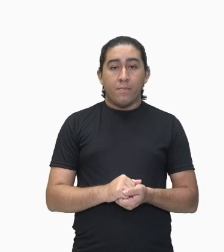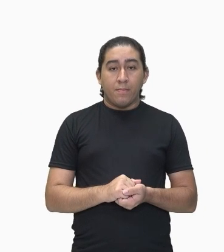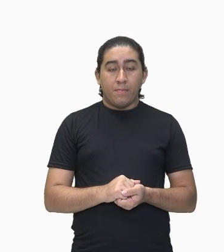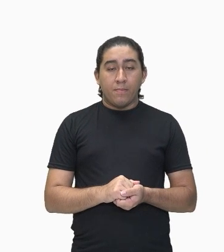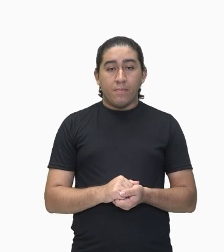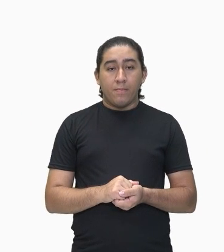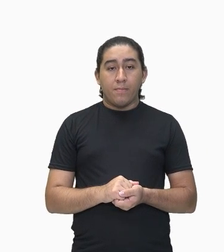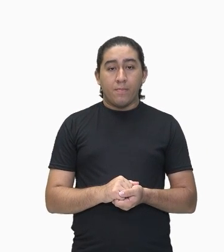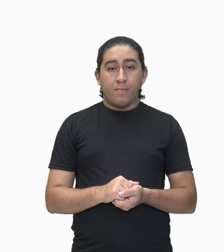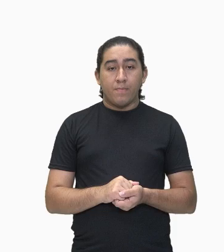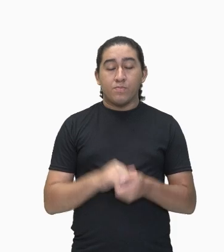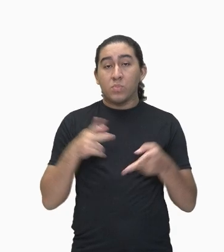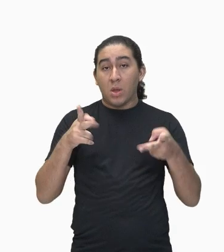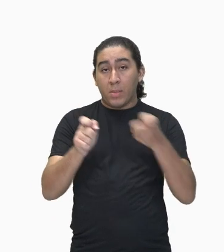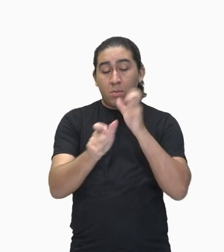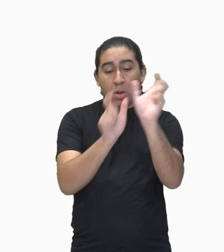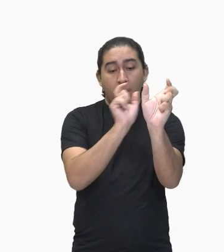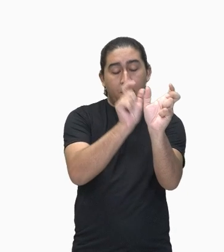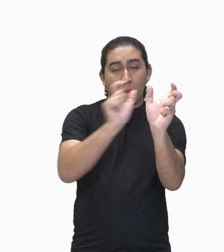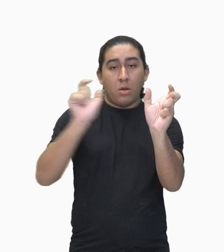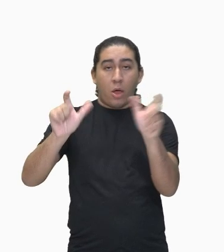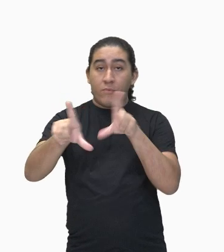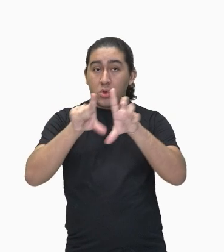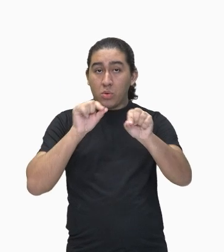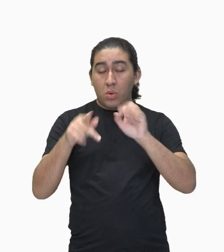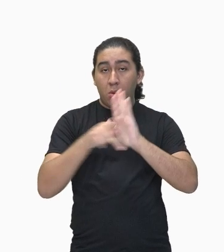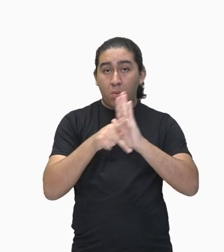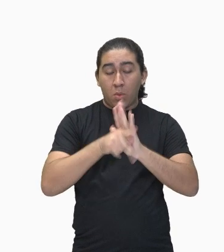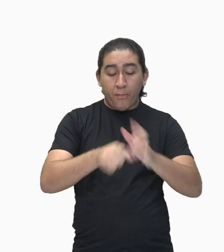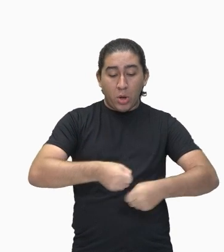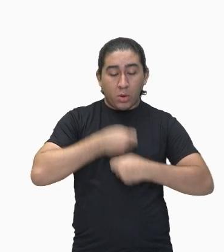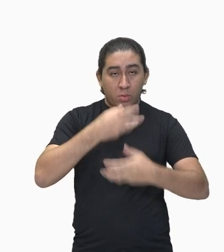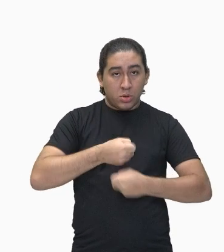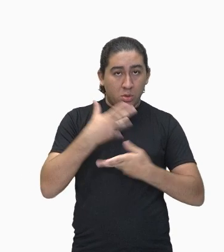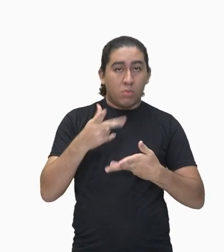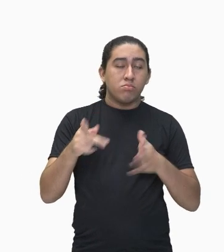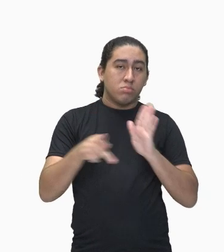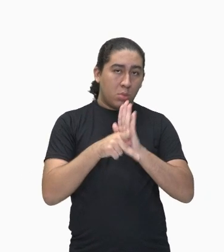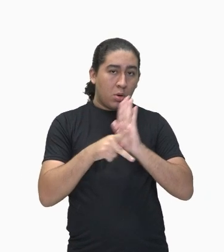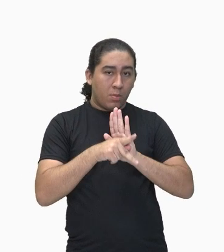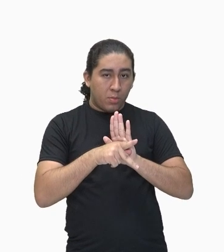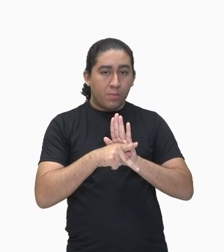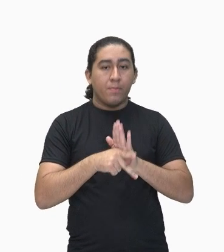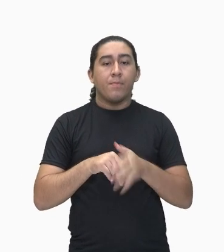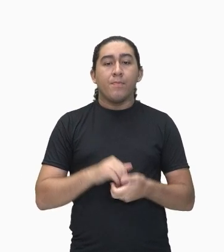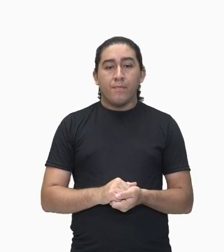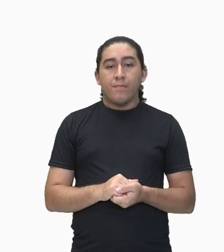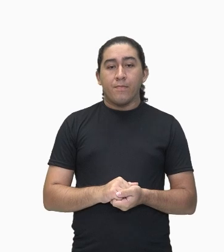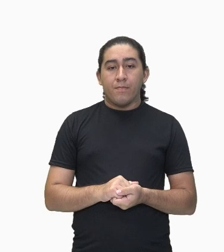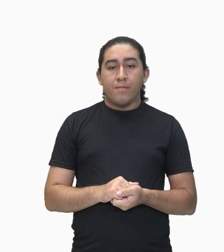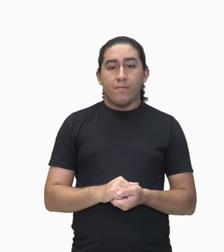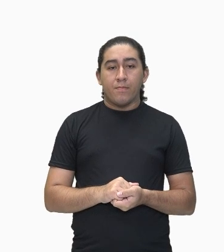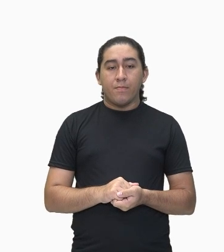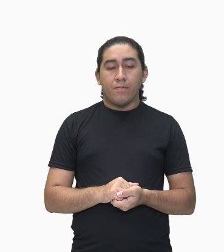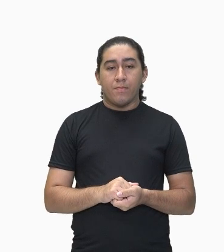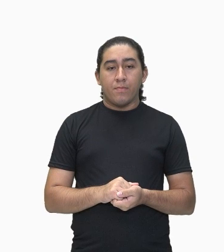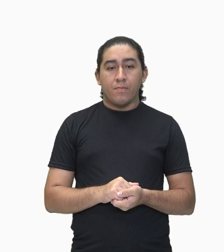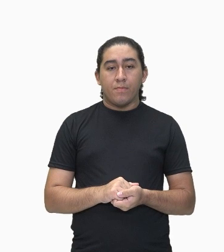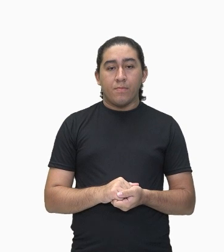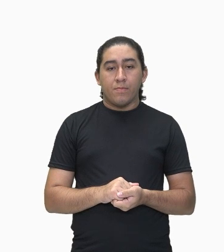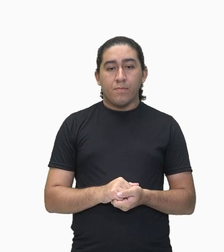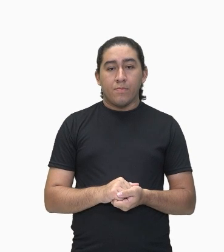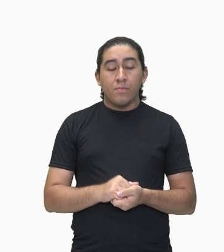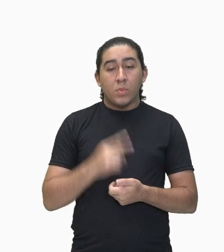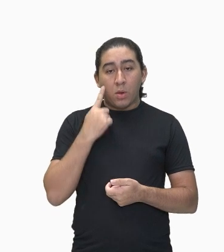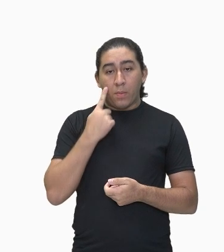de expressões grosseiro, dos frios gelos e dos sóis queimado. Tenho o próprio casal e nele assisto.